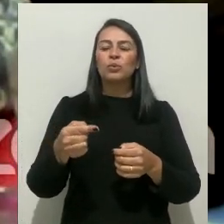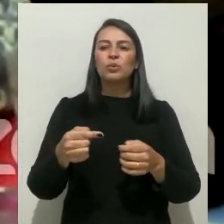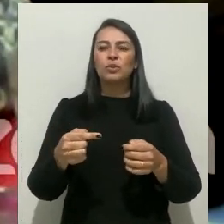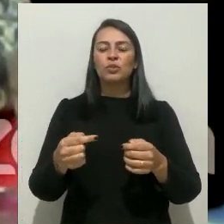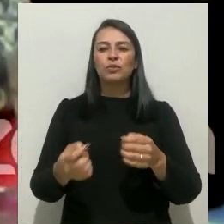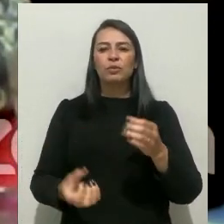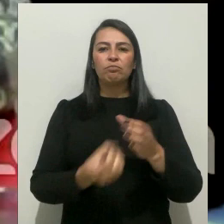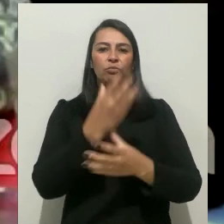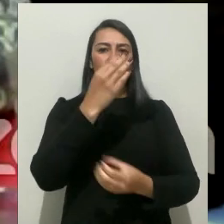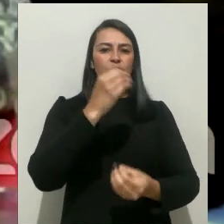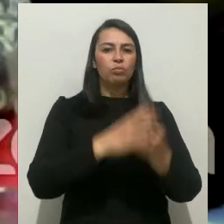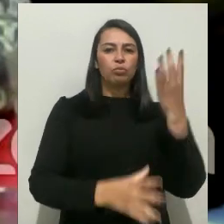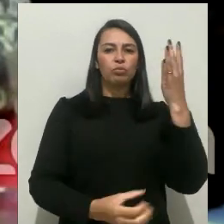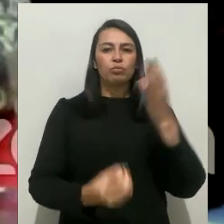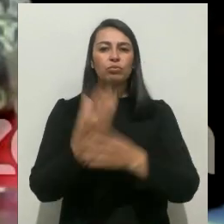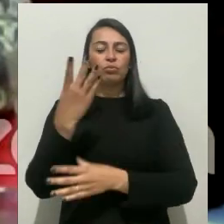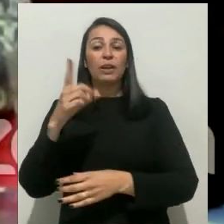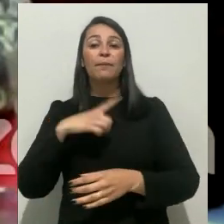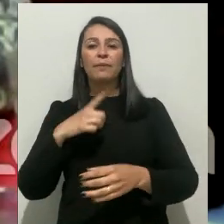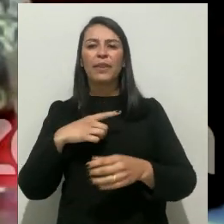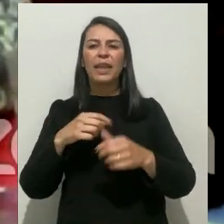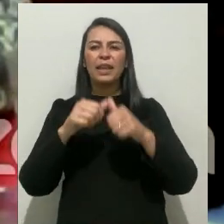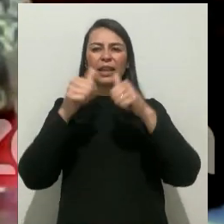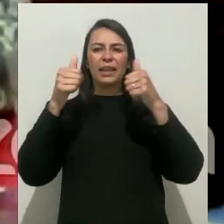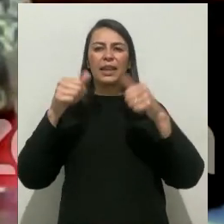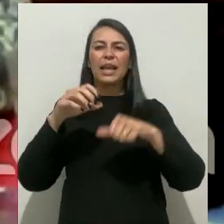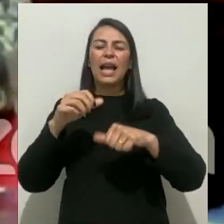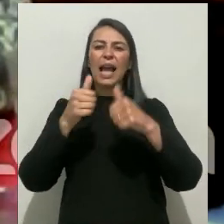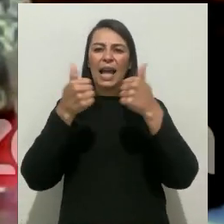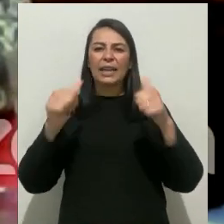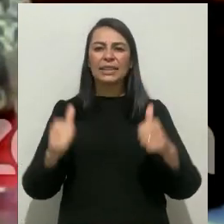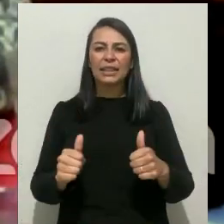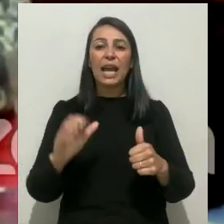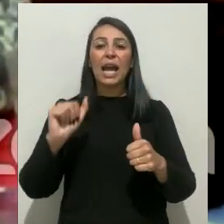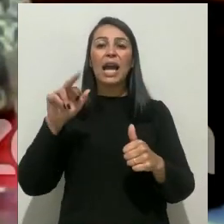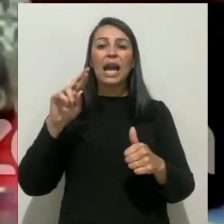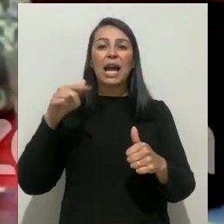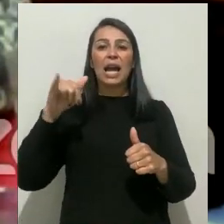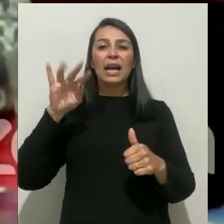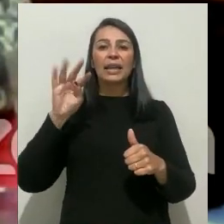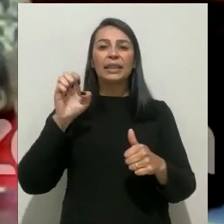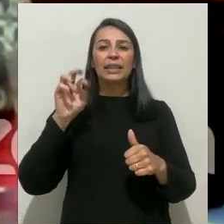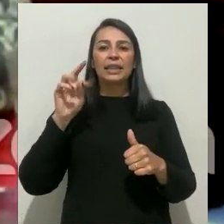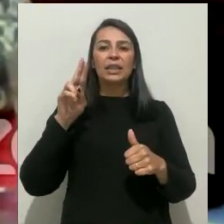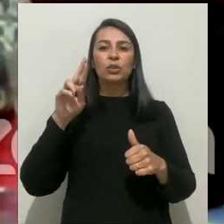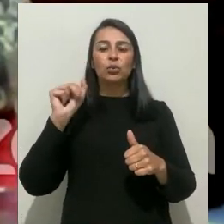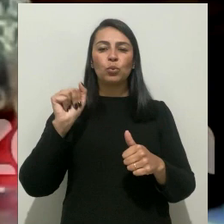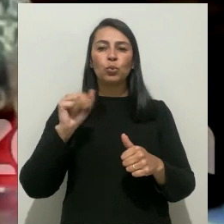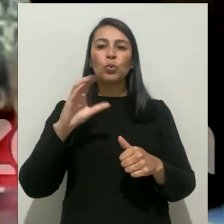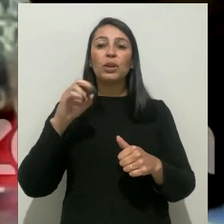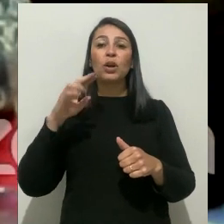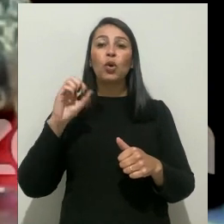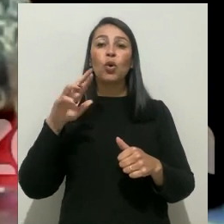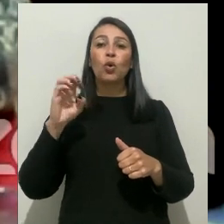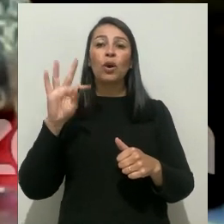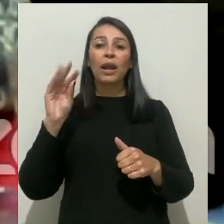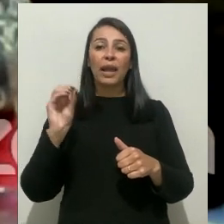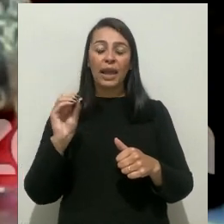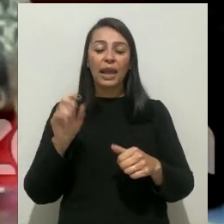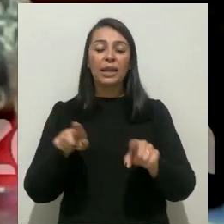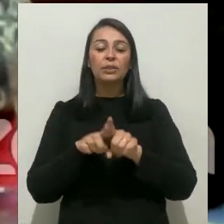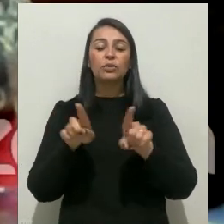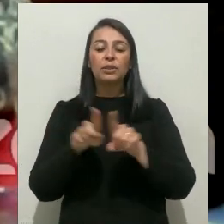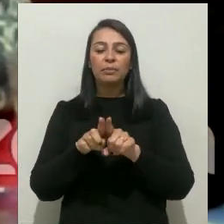gente tem uma escola de arquitetura de concreto armado espetacular. A Paulista, né, que é Paulo Mendes da Rocha, que faleceu agora, a gente tem uma